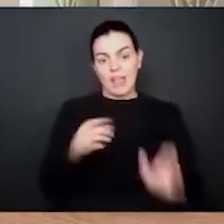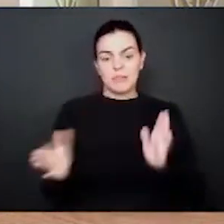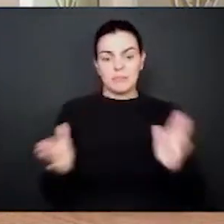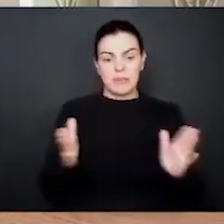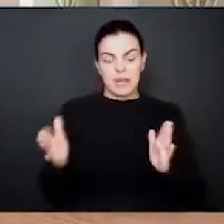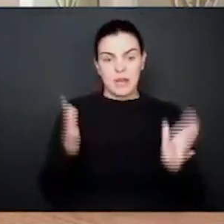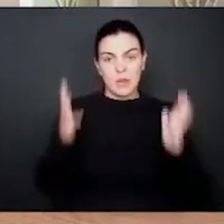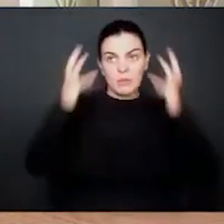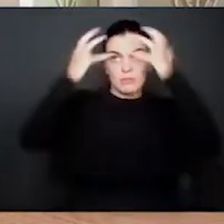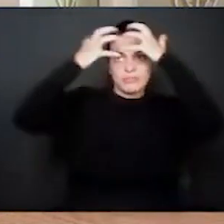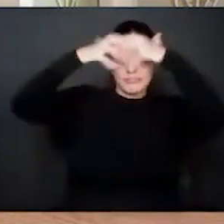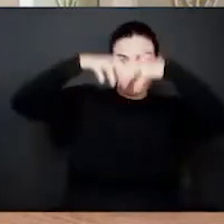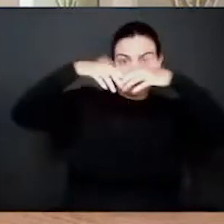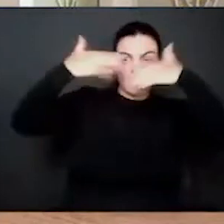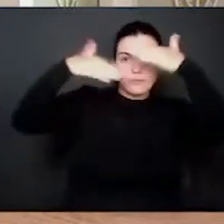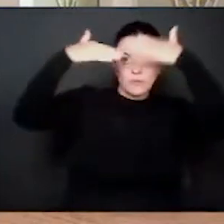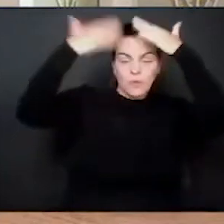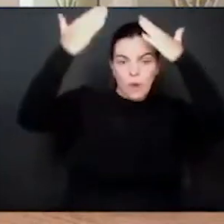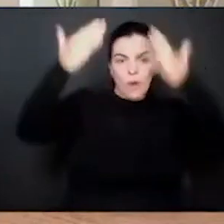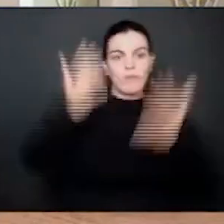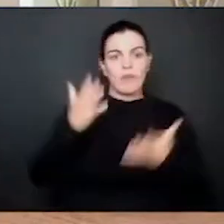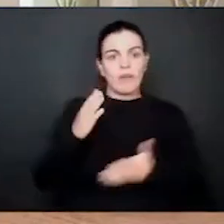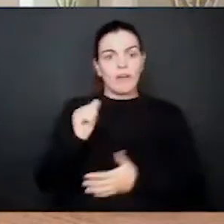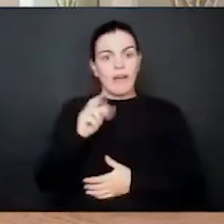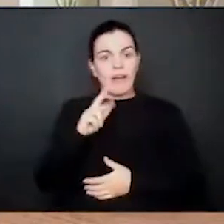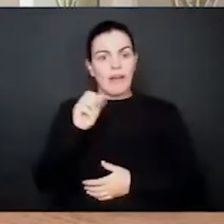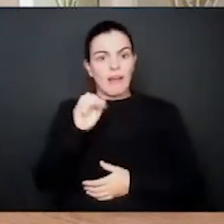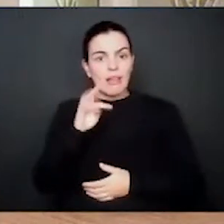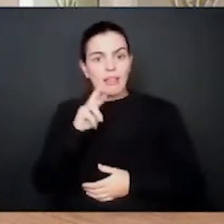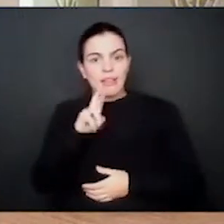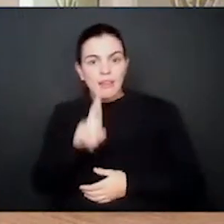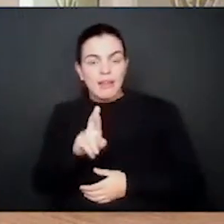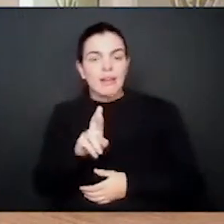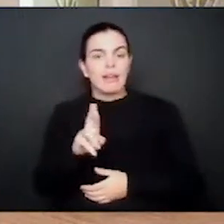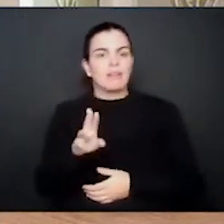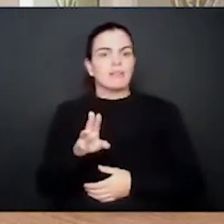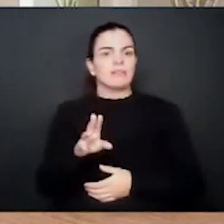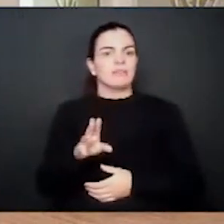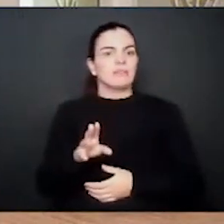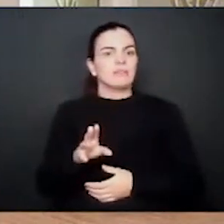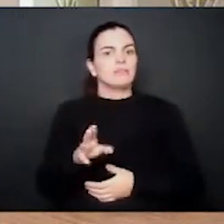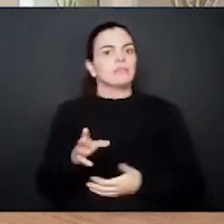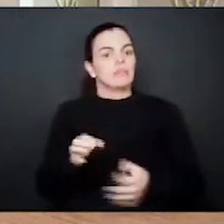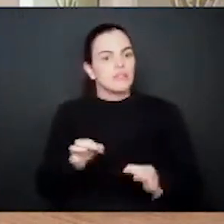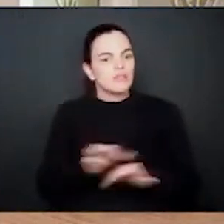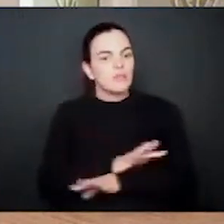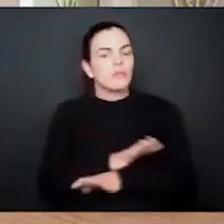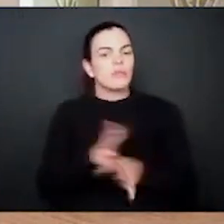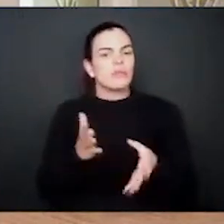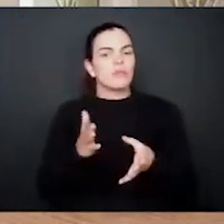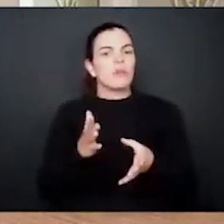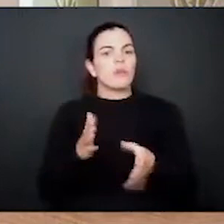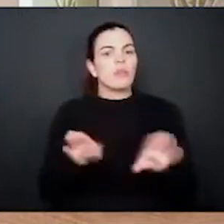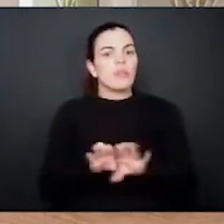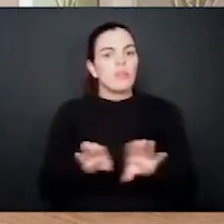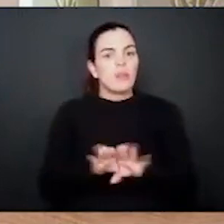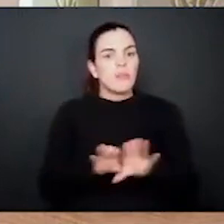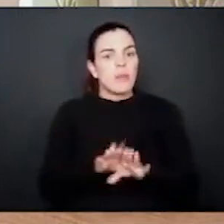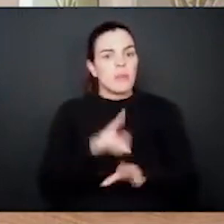da pessoa e o desenvolvimento futuro desse indivíduo como pessoa do